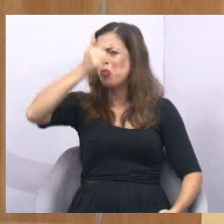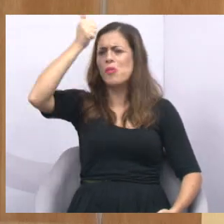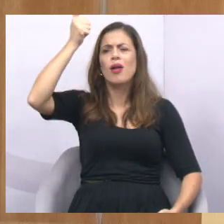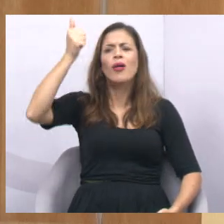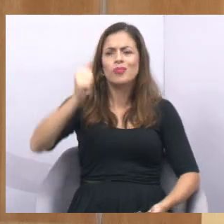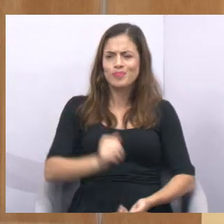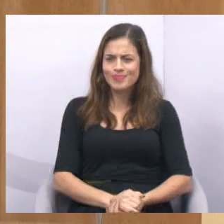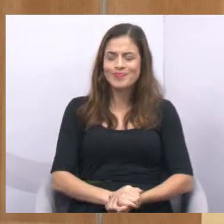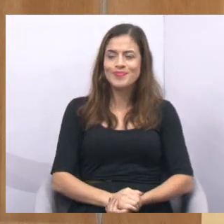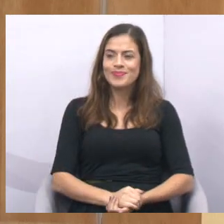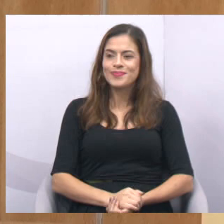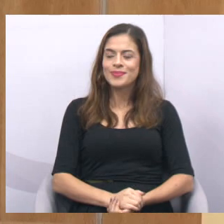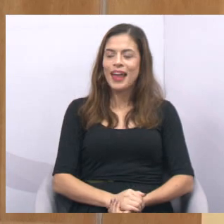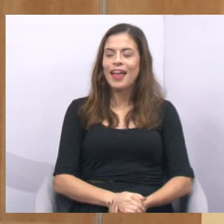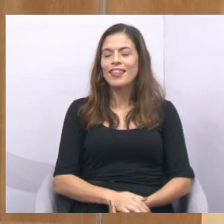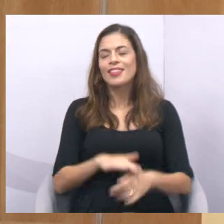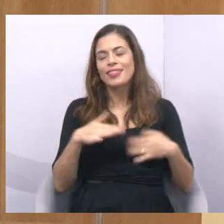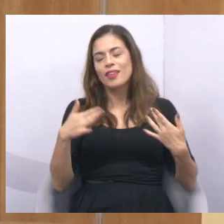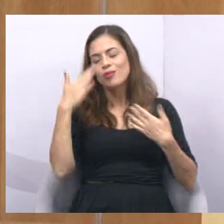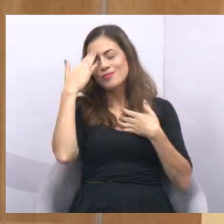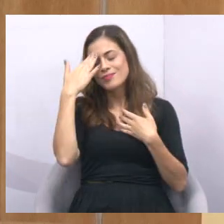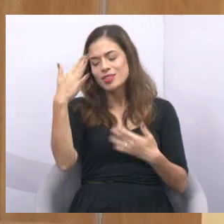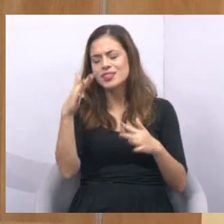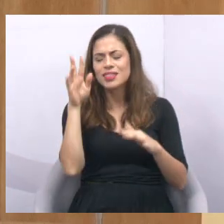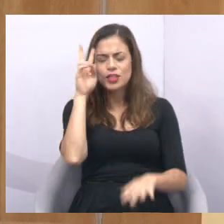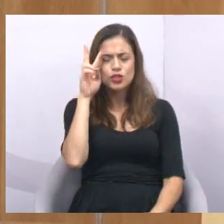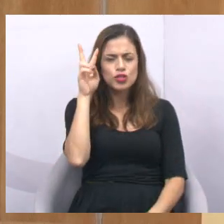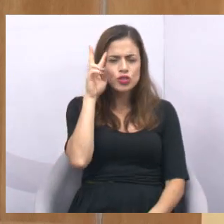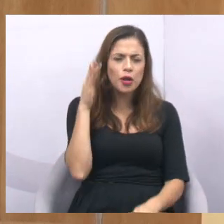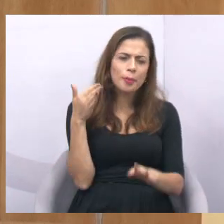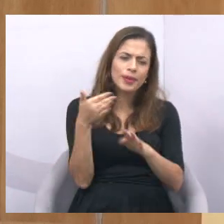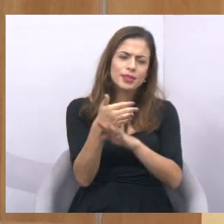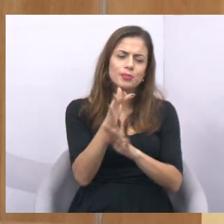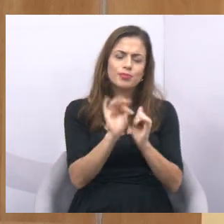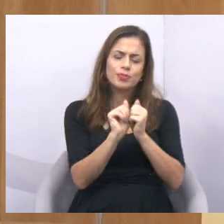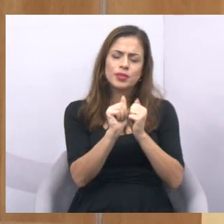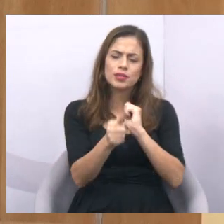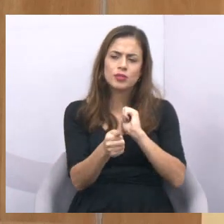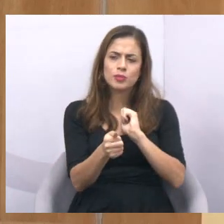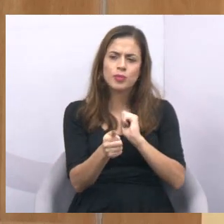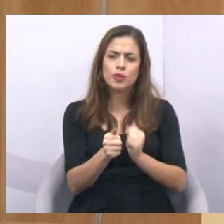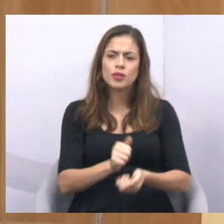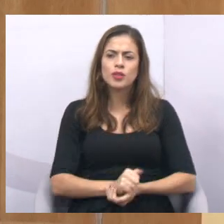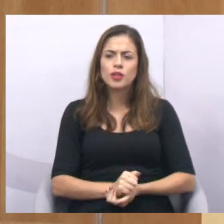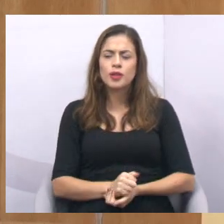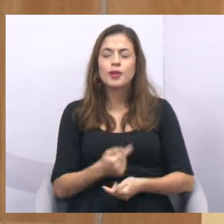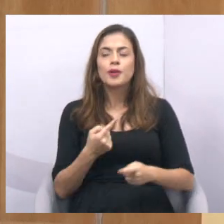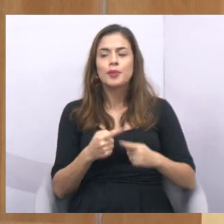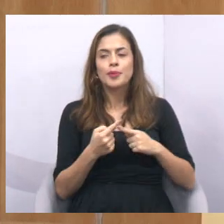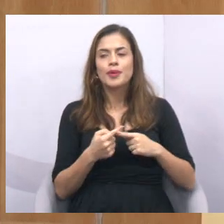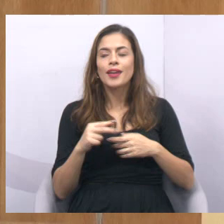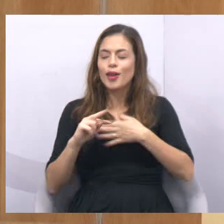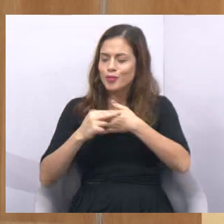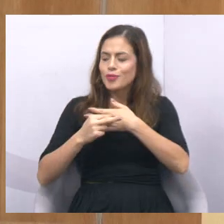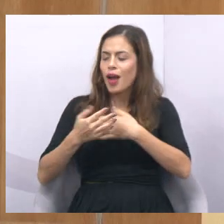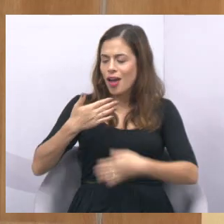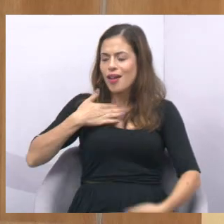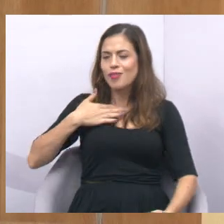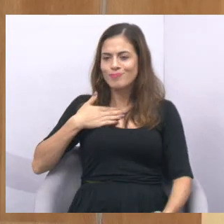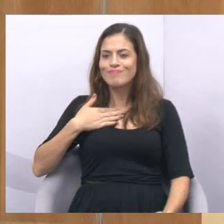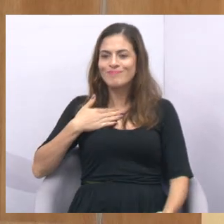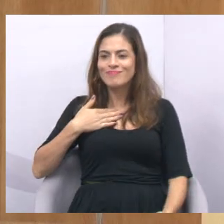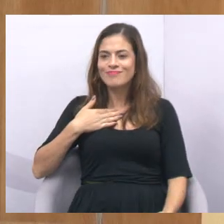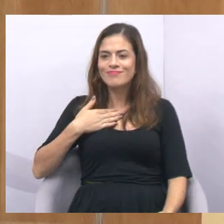muito agradecer a sua história, a sua participação no esporte, porque eu colhi esses frutos. Então,